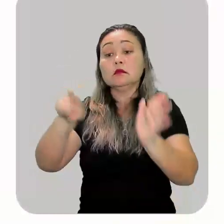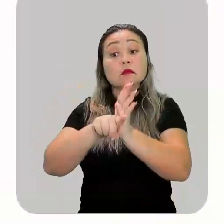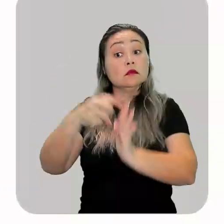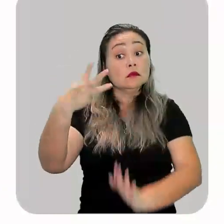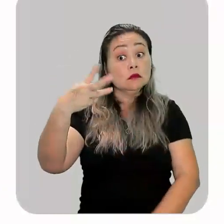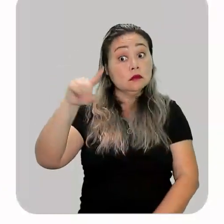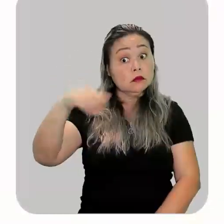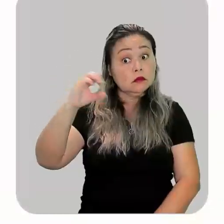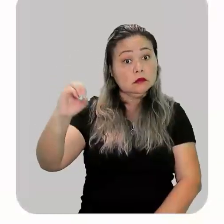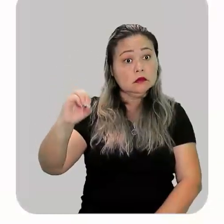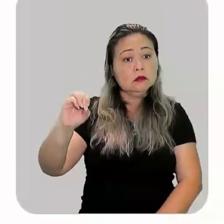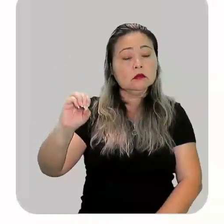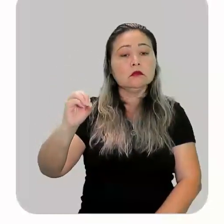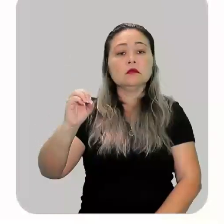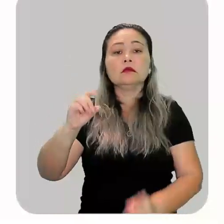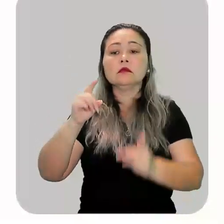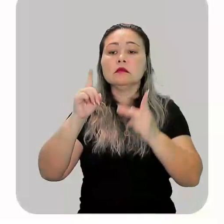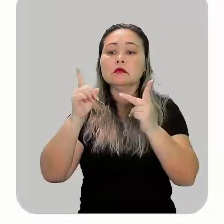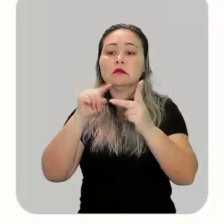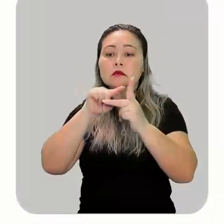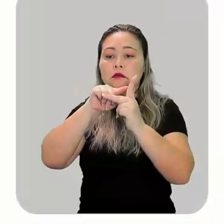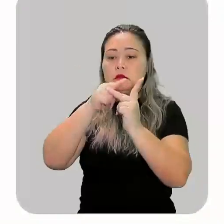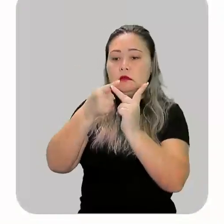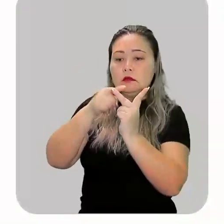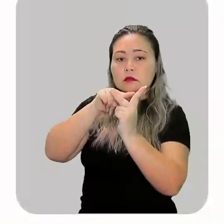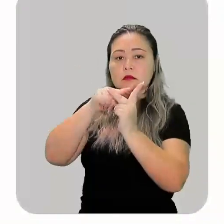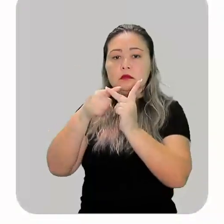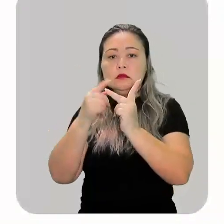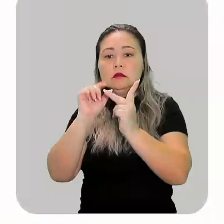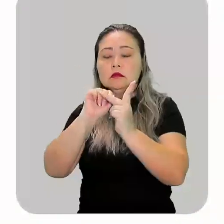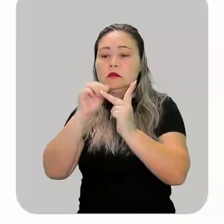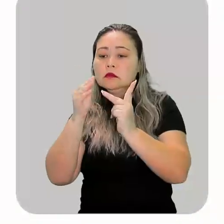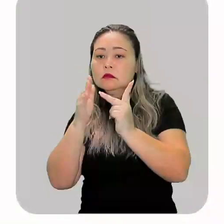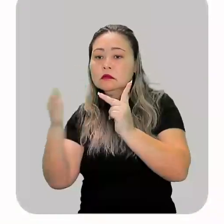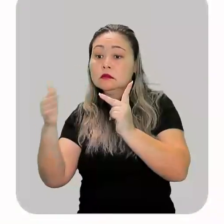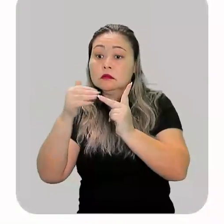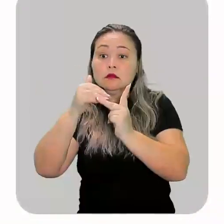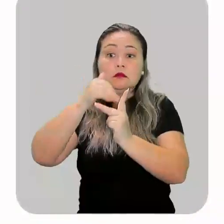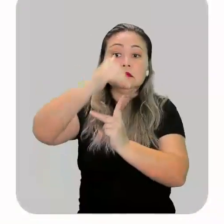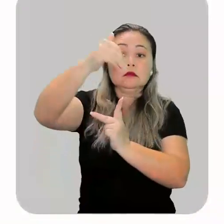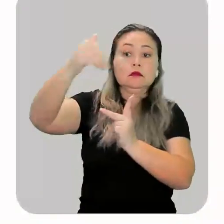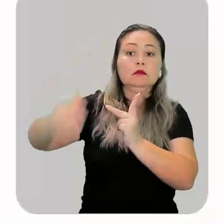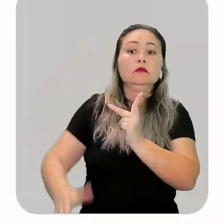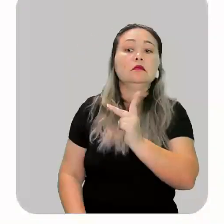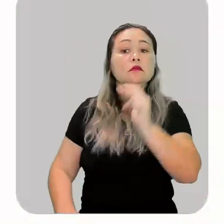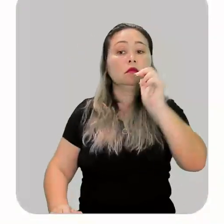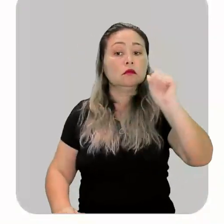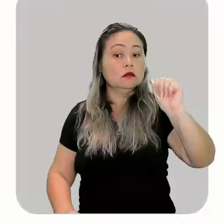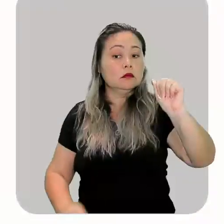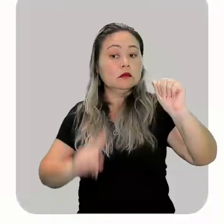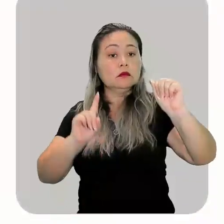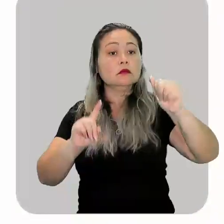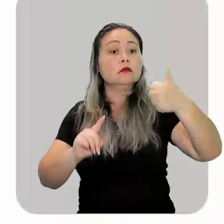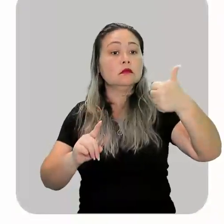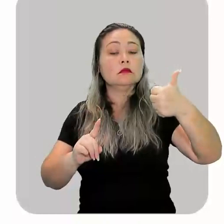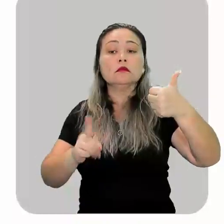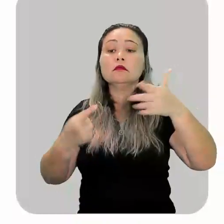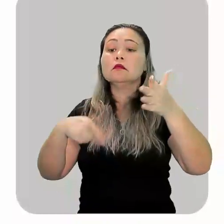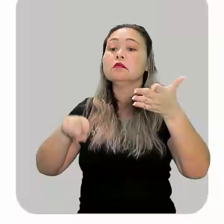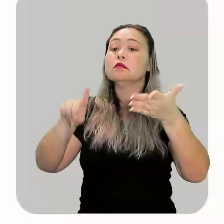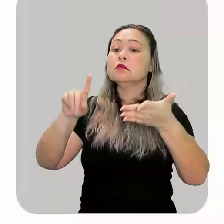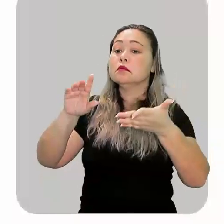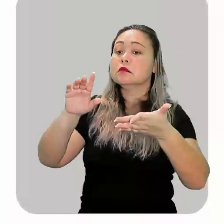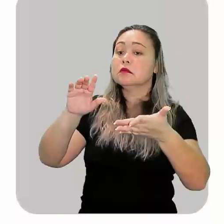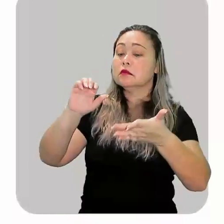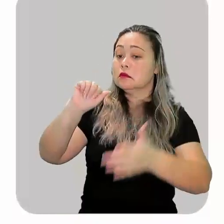e 0. E vértices, que são as extremidades do eixo maior, A1, 5 e